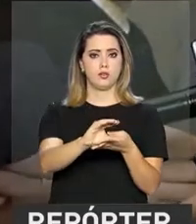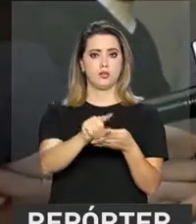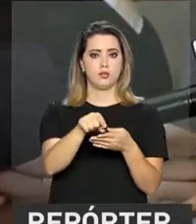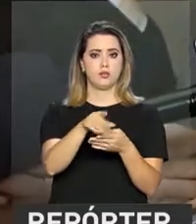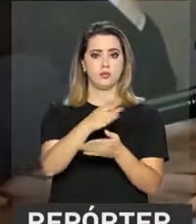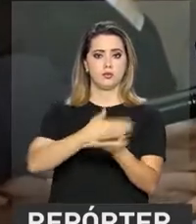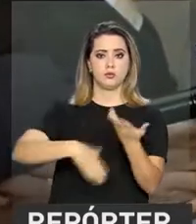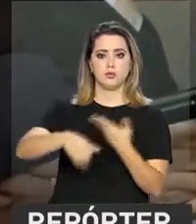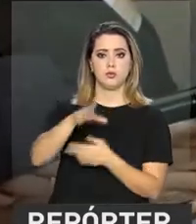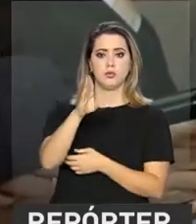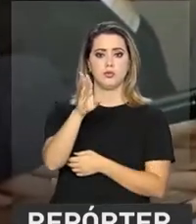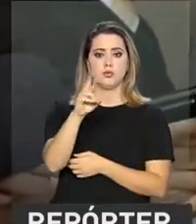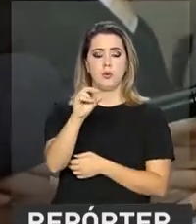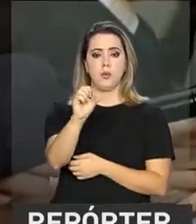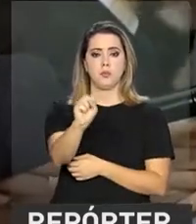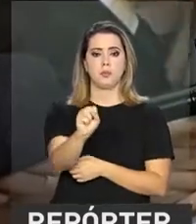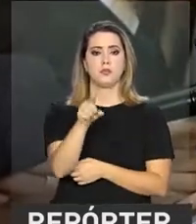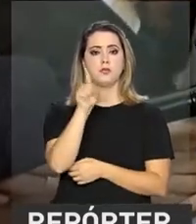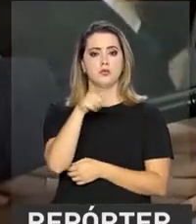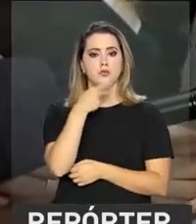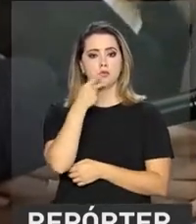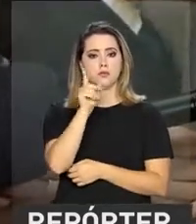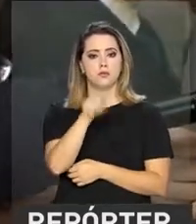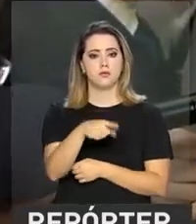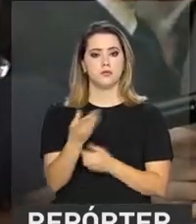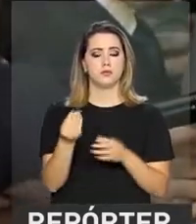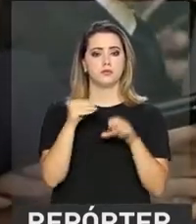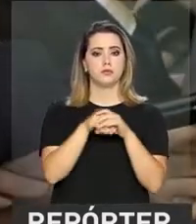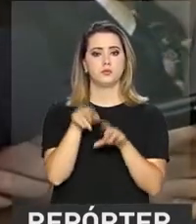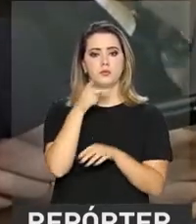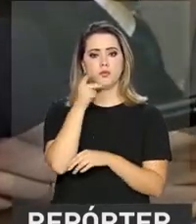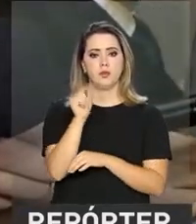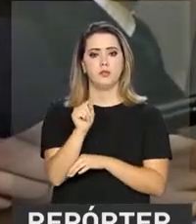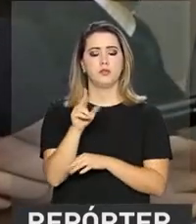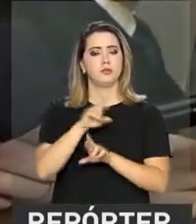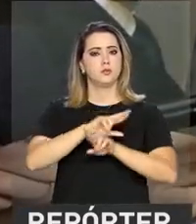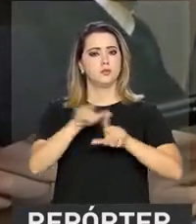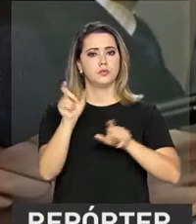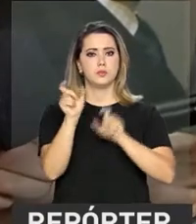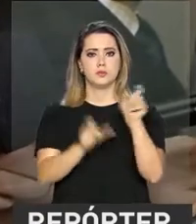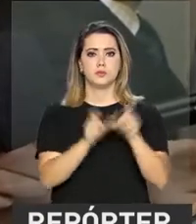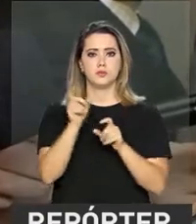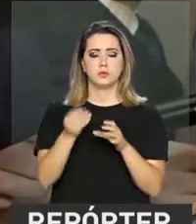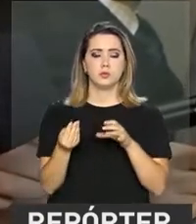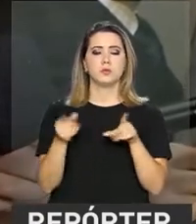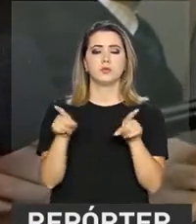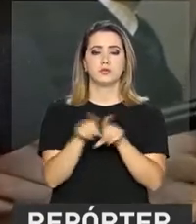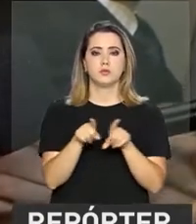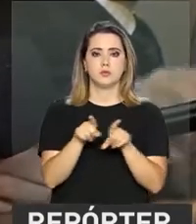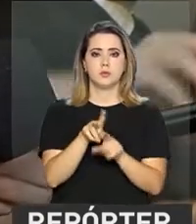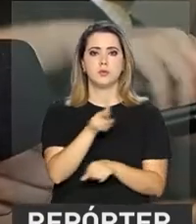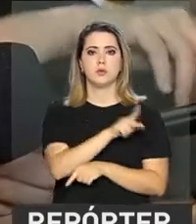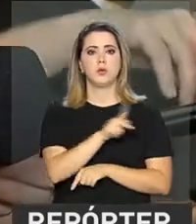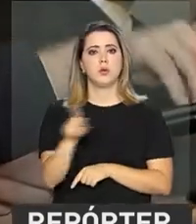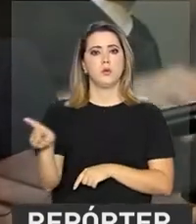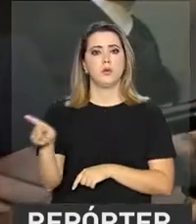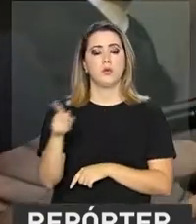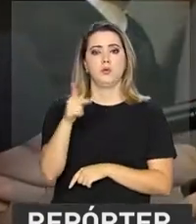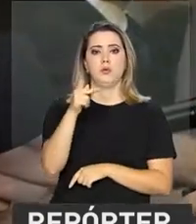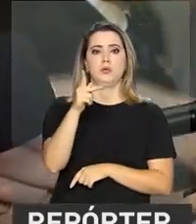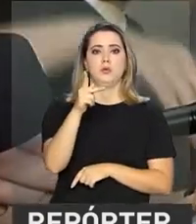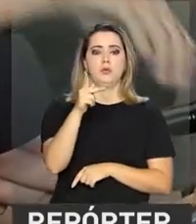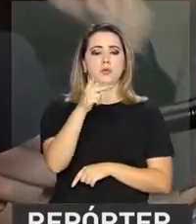os BRICS. Isto foi mencionado por vários, entre os quais o presidente Putin. Né? Então, eu penso